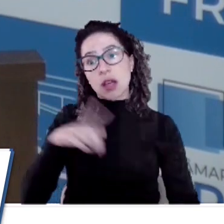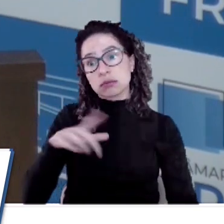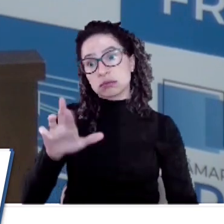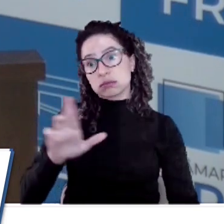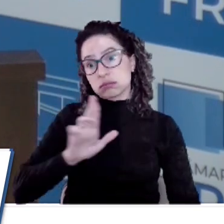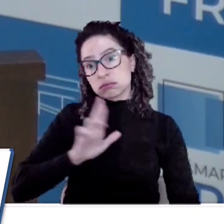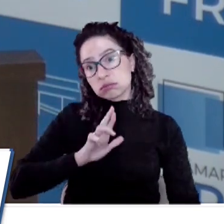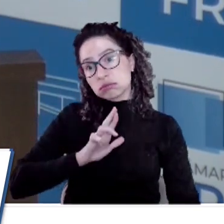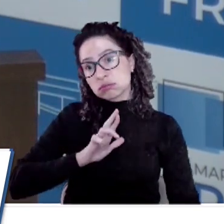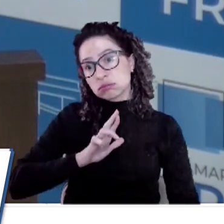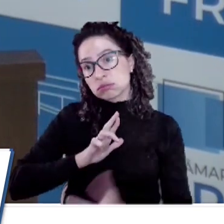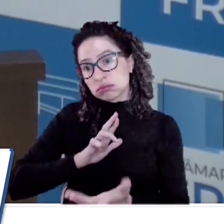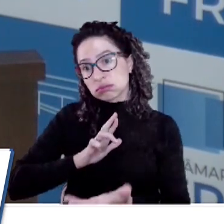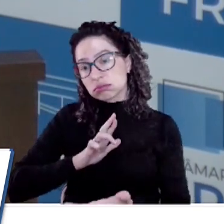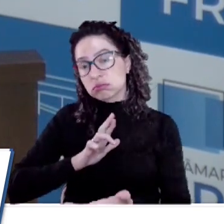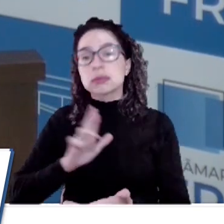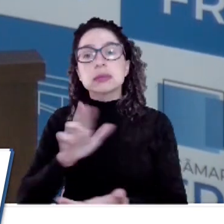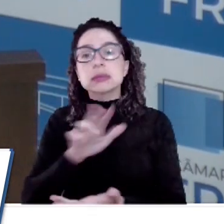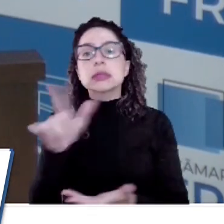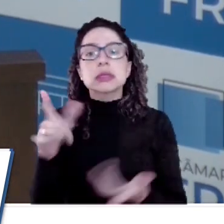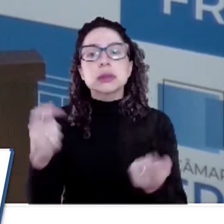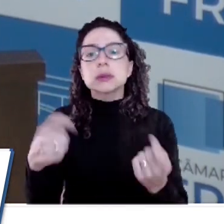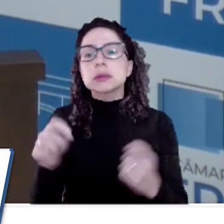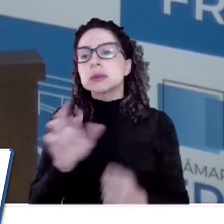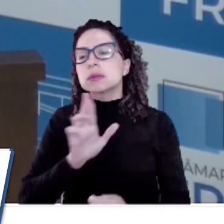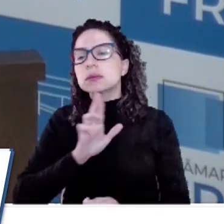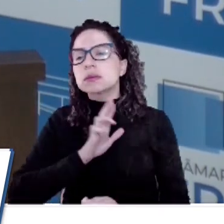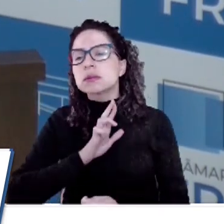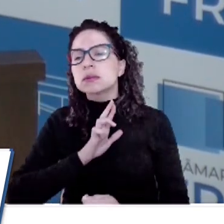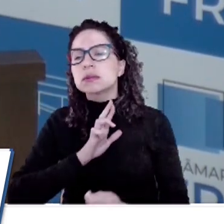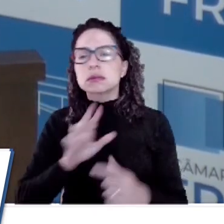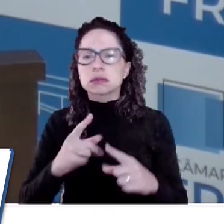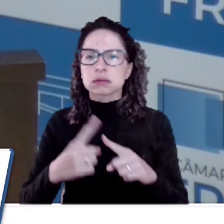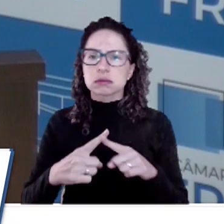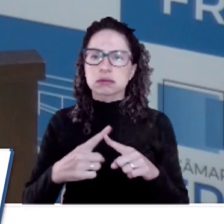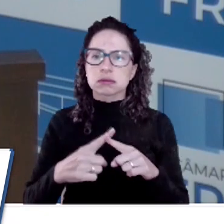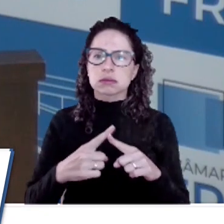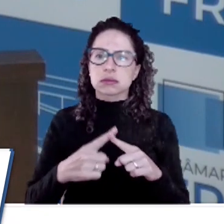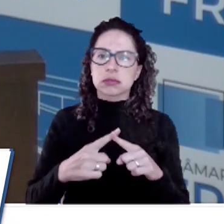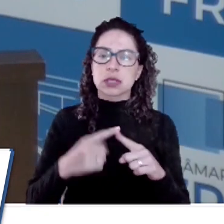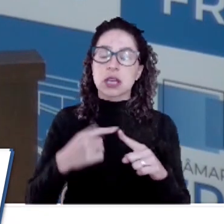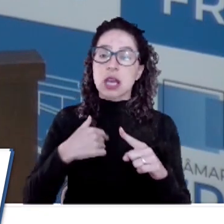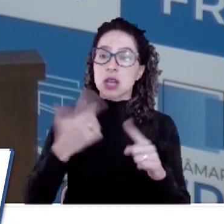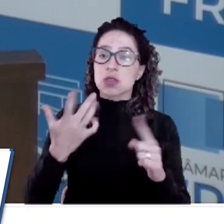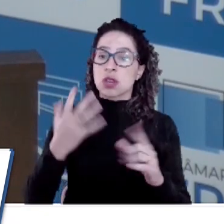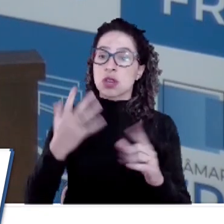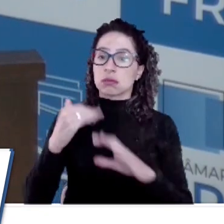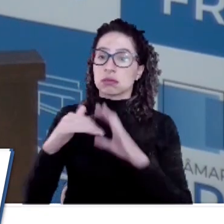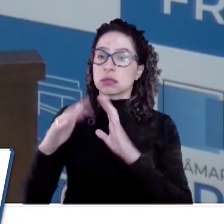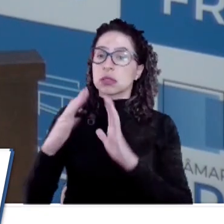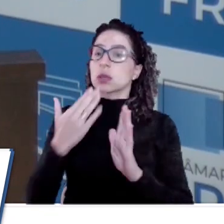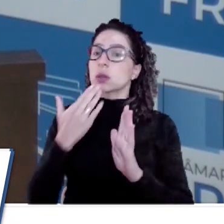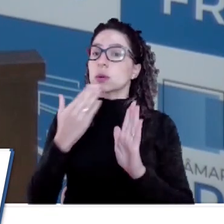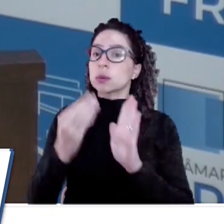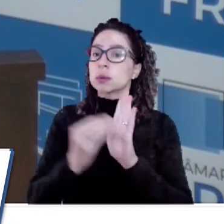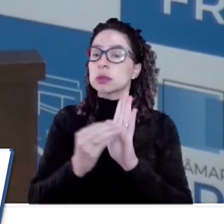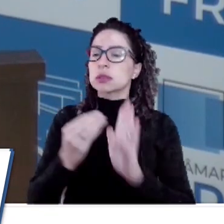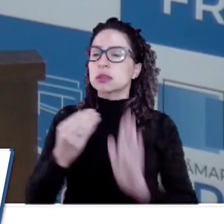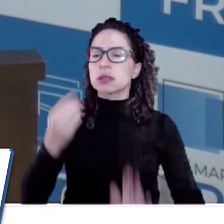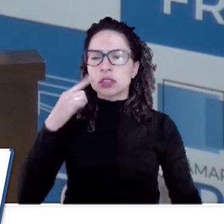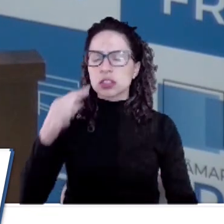E aí eles não precisa nem mandar resposta porque eu enviei o requerimento dia 29 de Maio